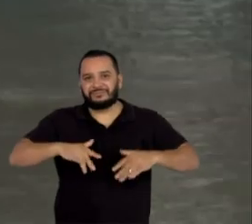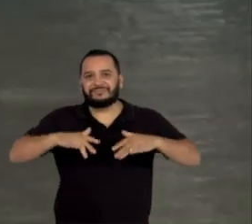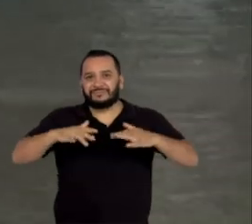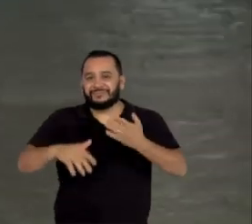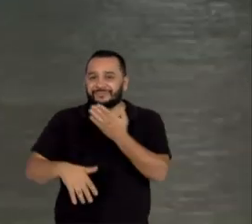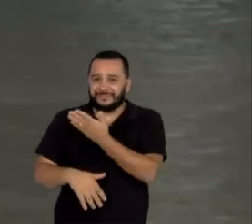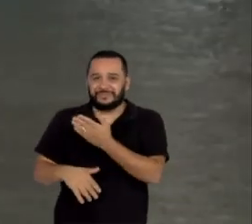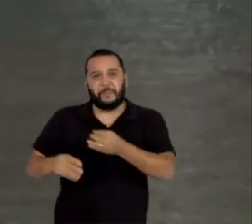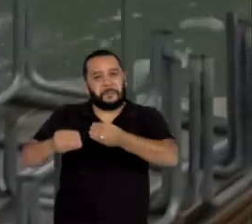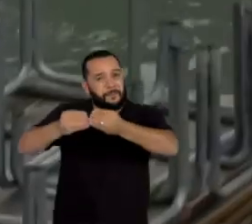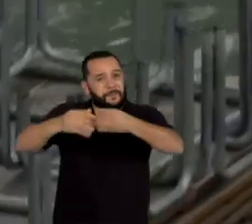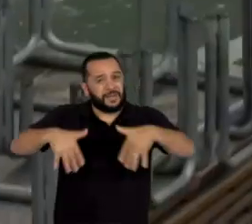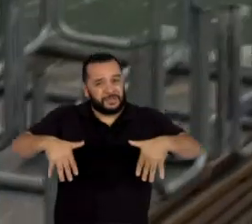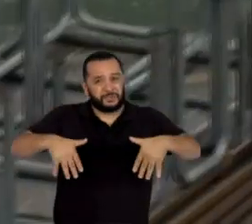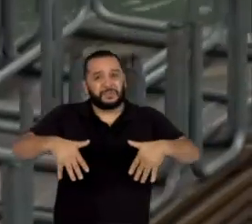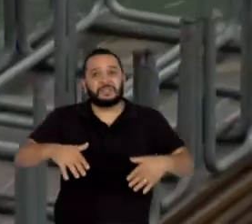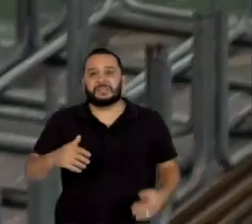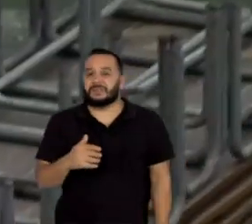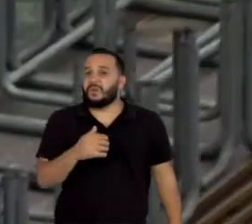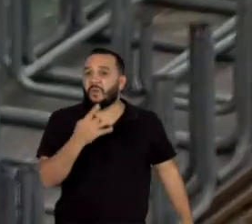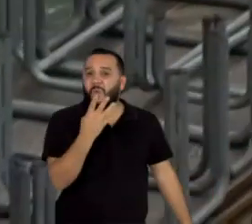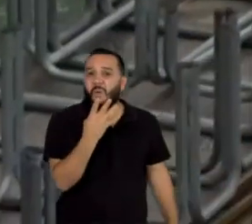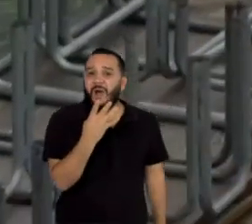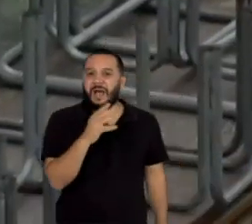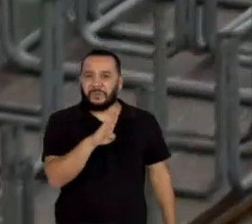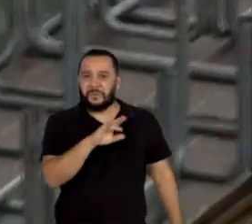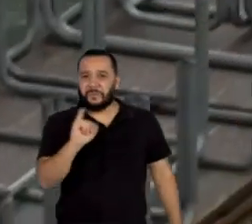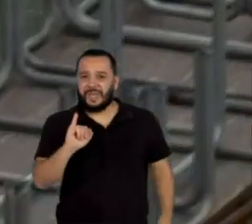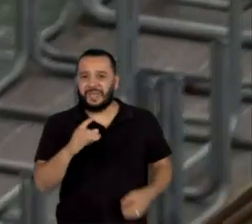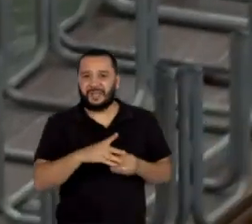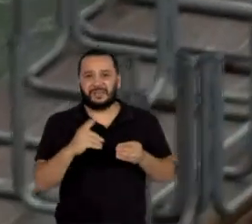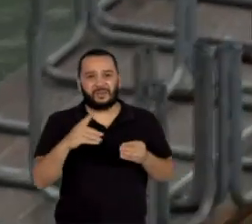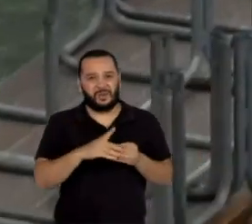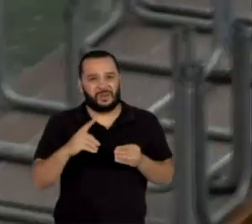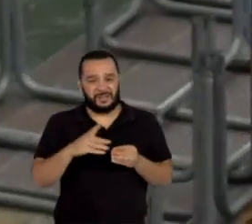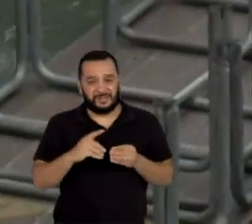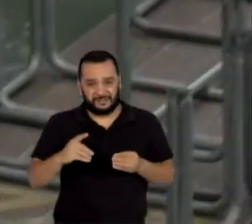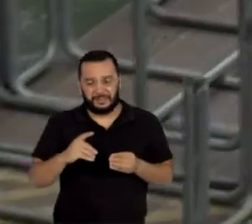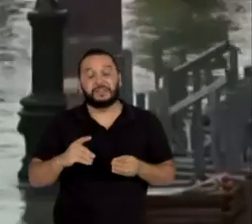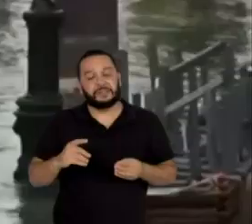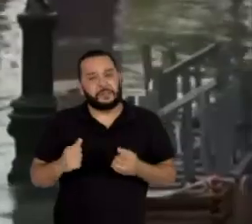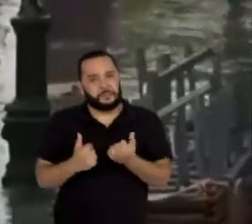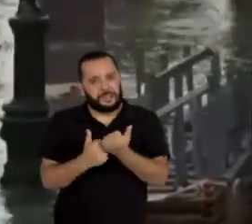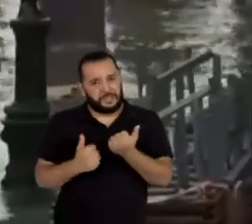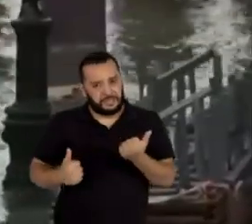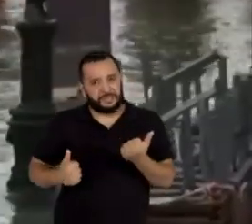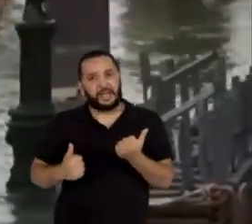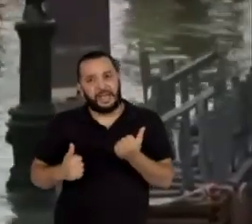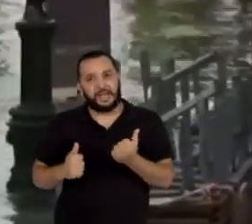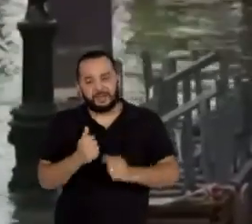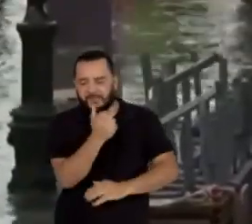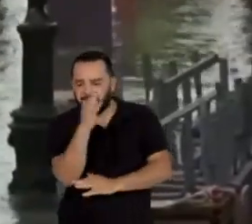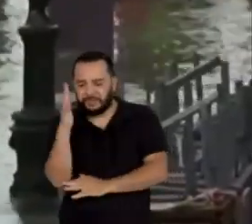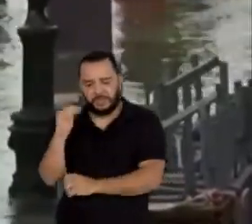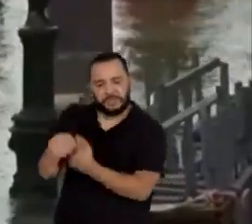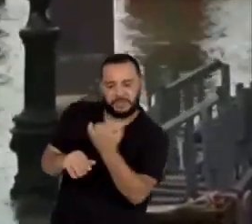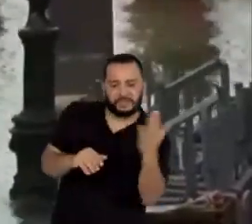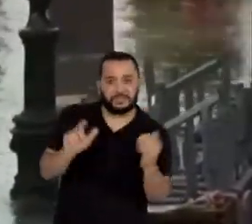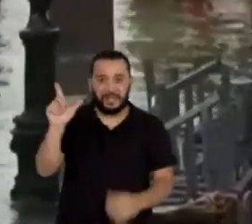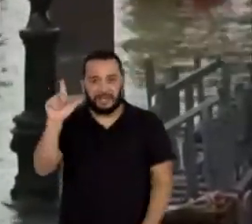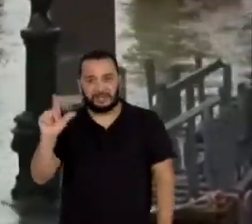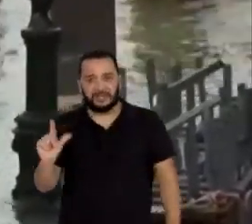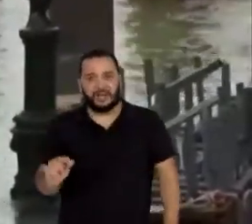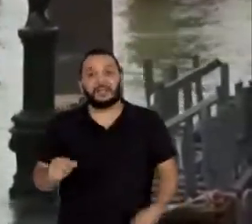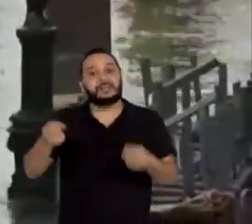histórica causou prejuízos de mais de 4 bilhões de dólares. O Ministério Italiano do Meio Ambiente não tem dúvida.